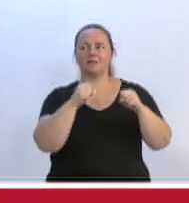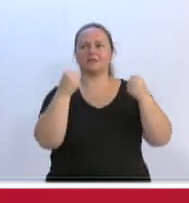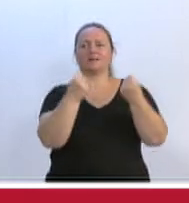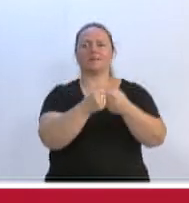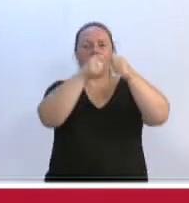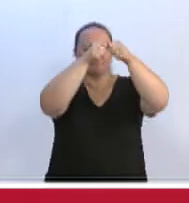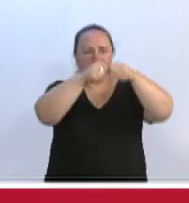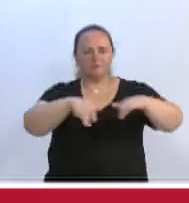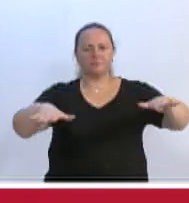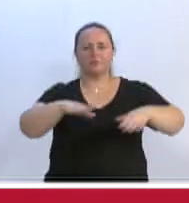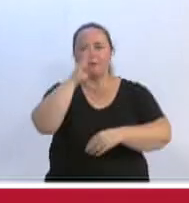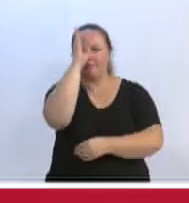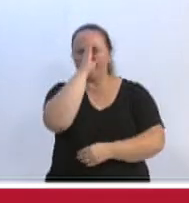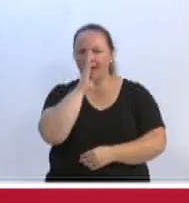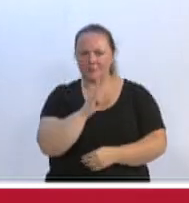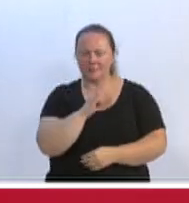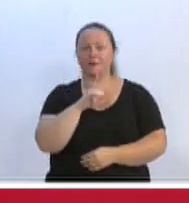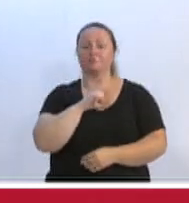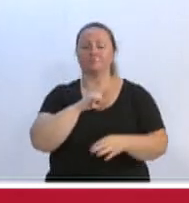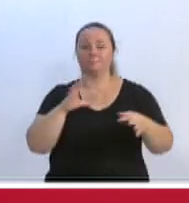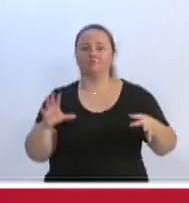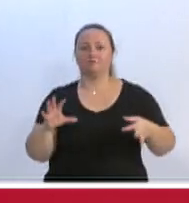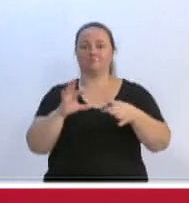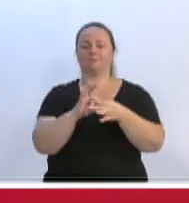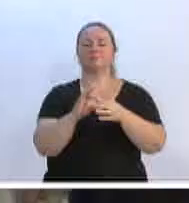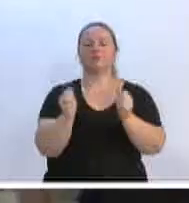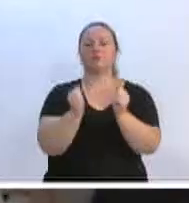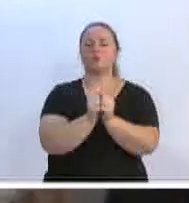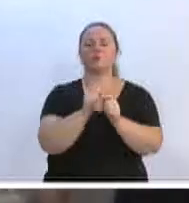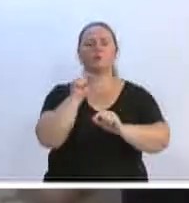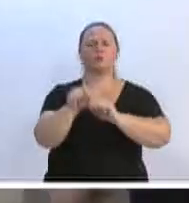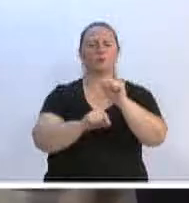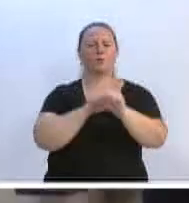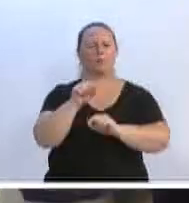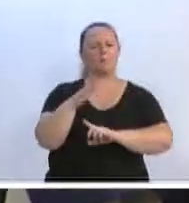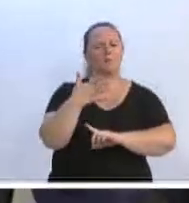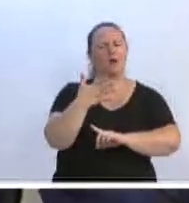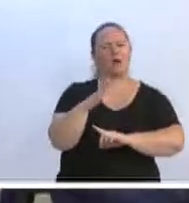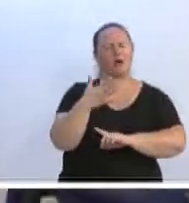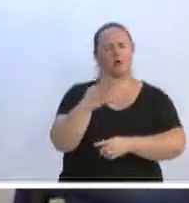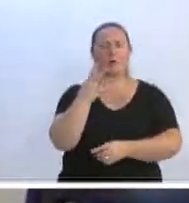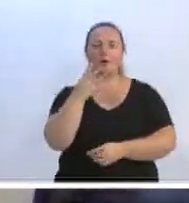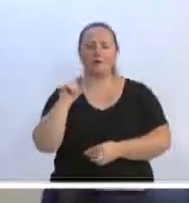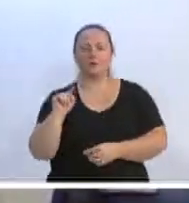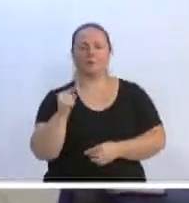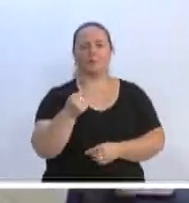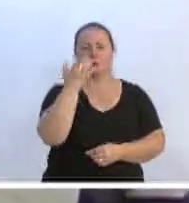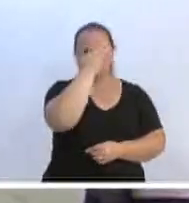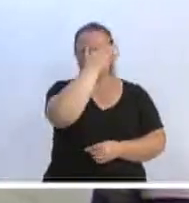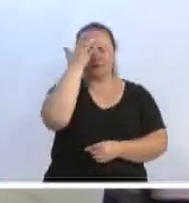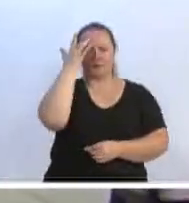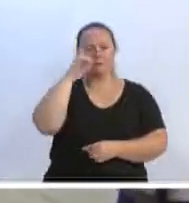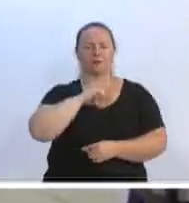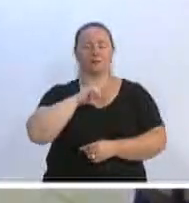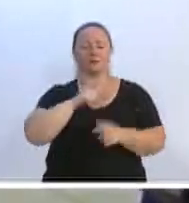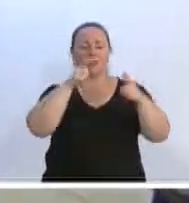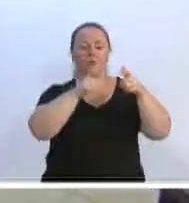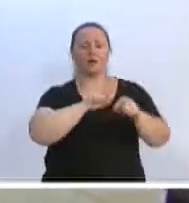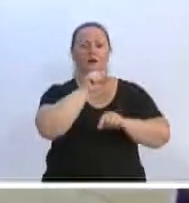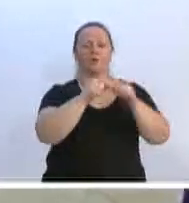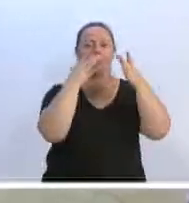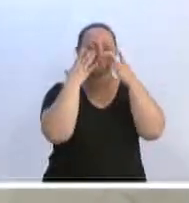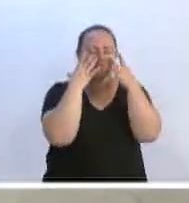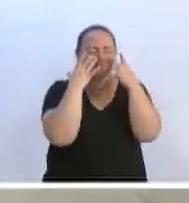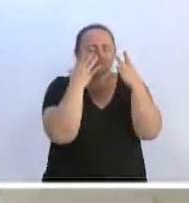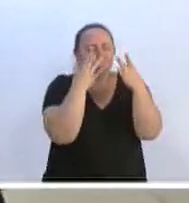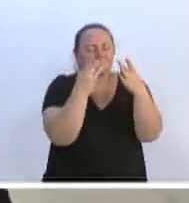todo o Brasil, com a participação a cada evento de cerca de 4 mil pessoas, encontramos um lugar onde a atenção